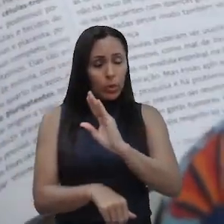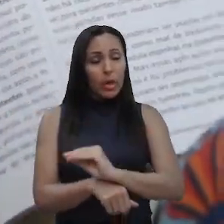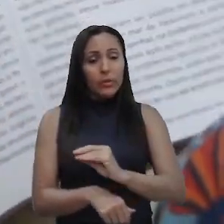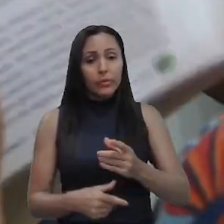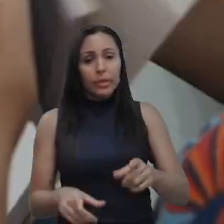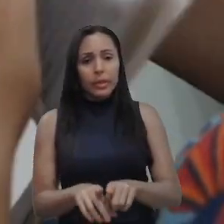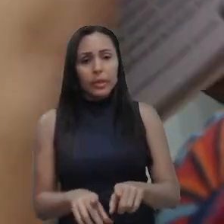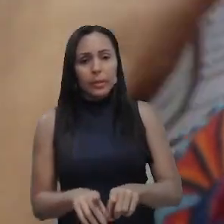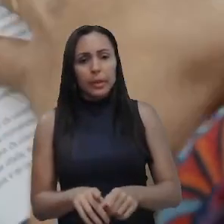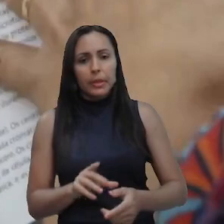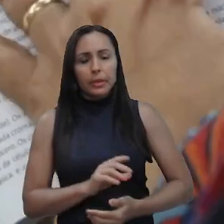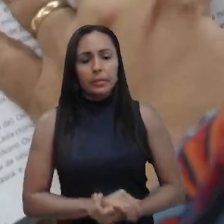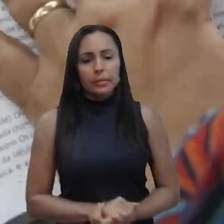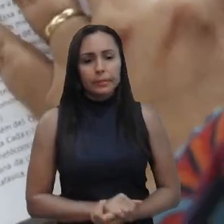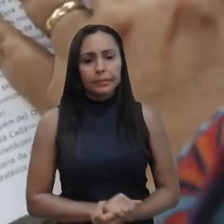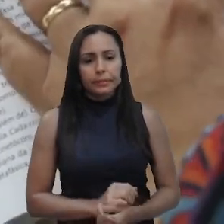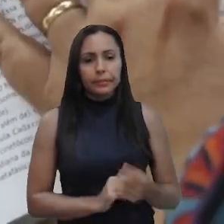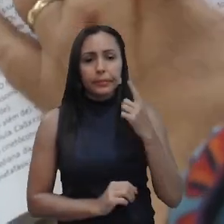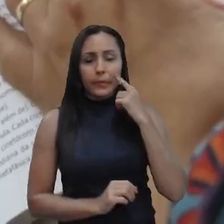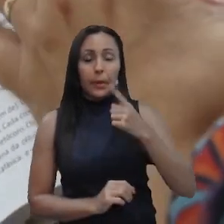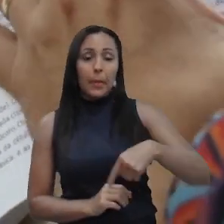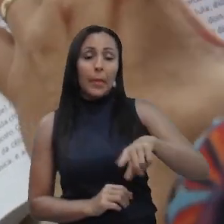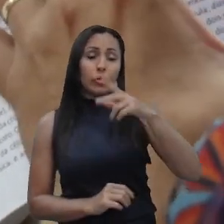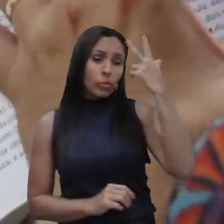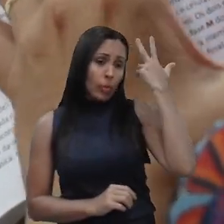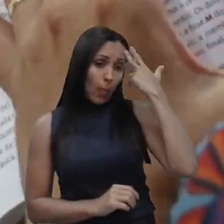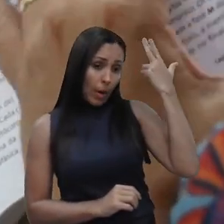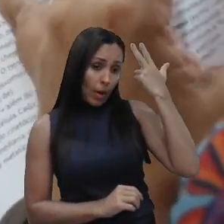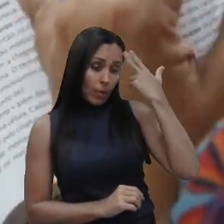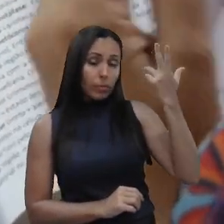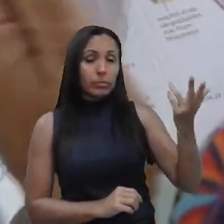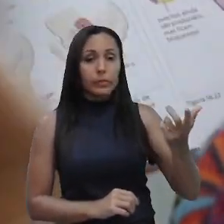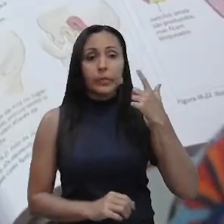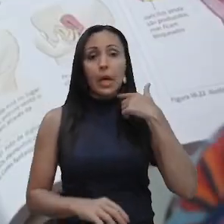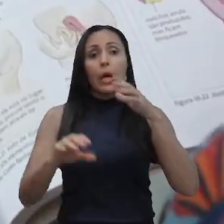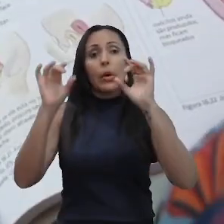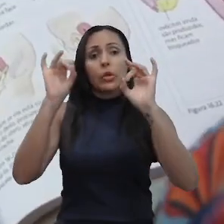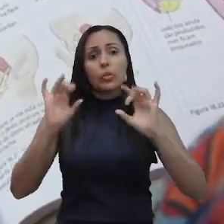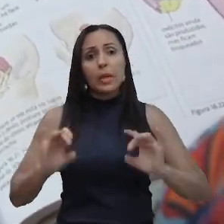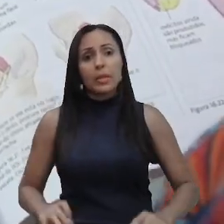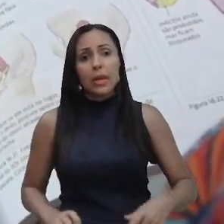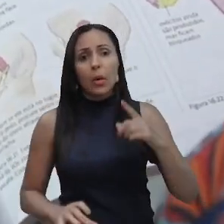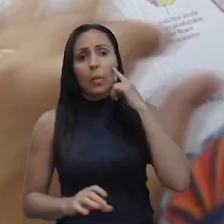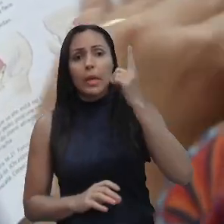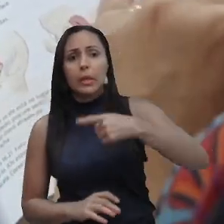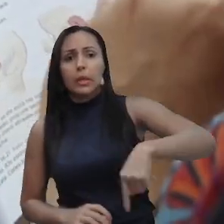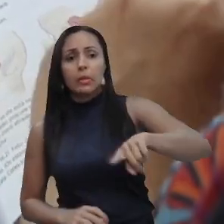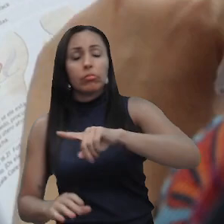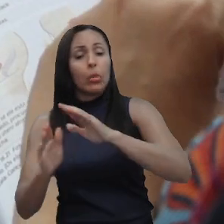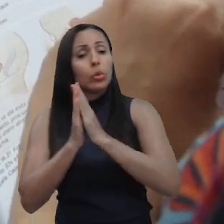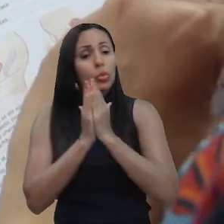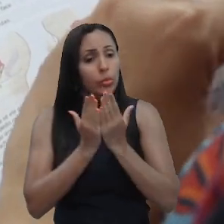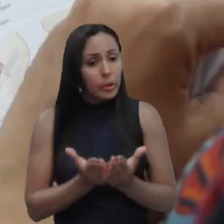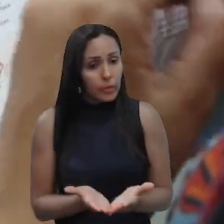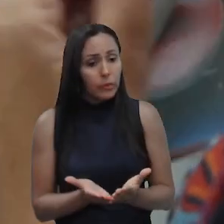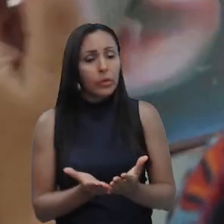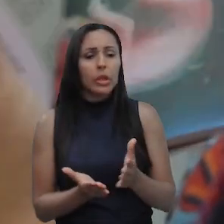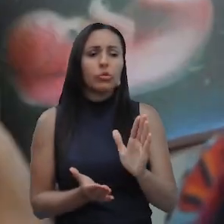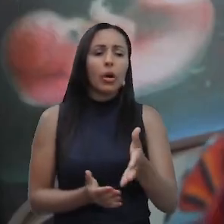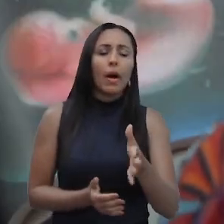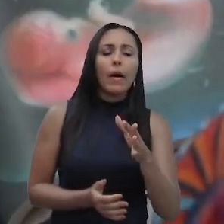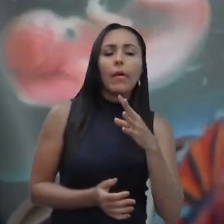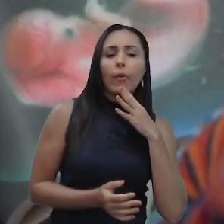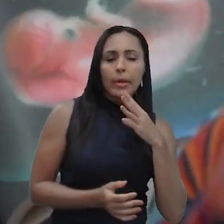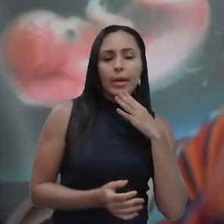mais colunas, mas é o mais comum, especialmente no livro, como a gente conhece, livros